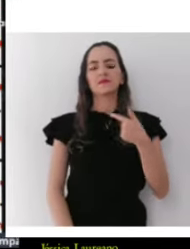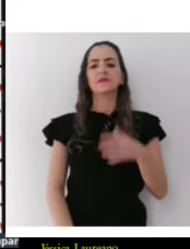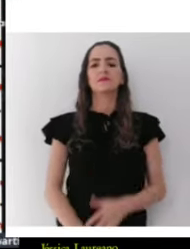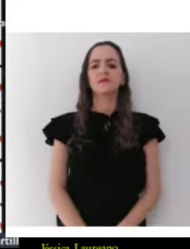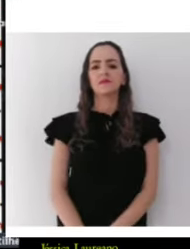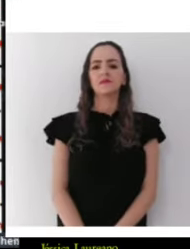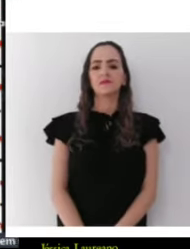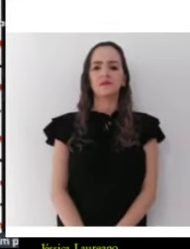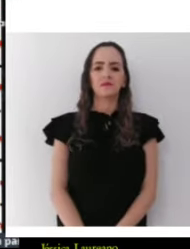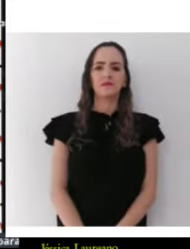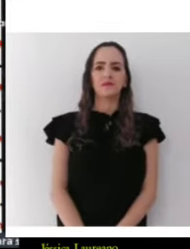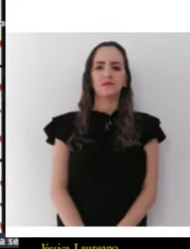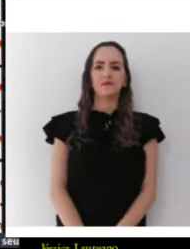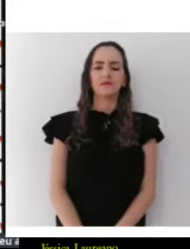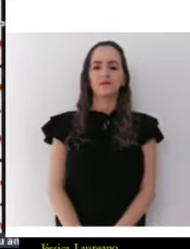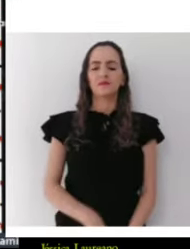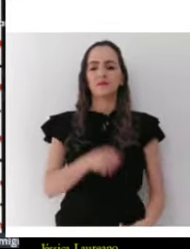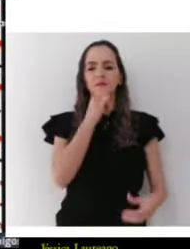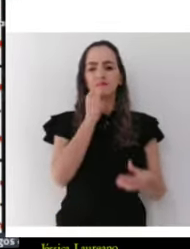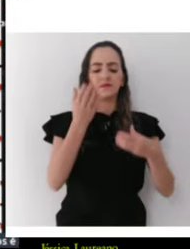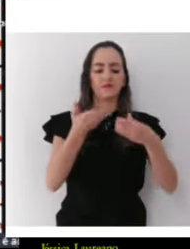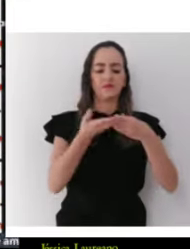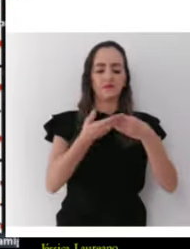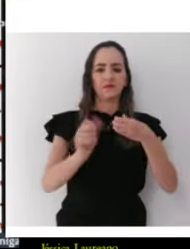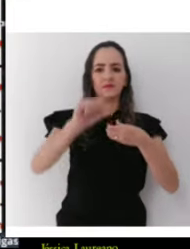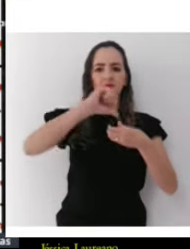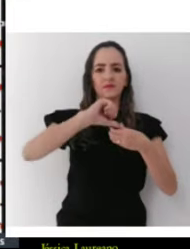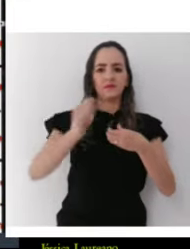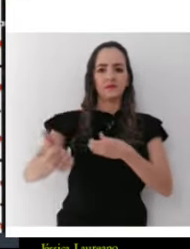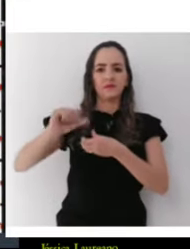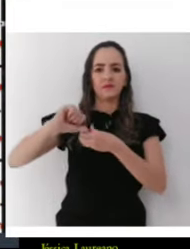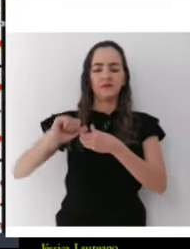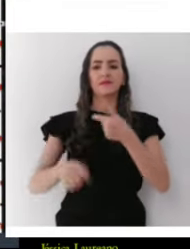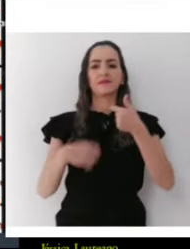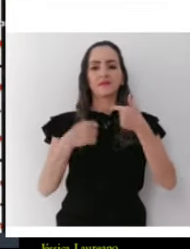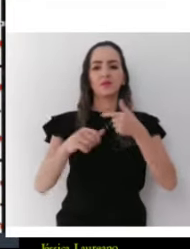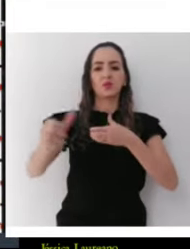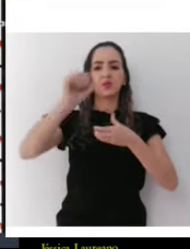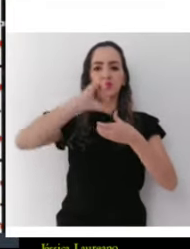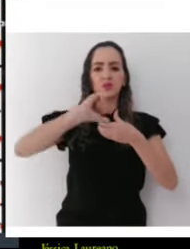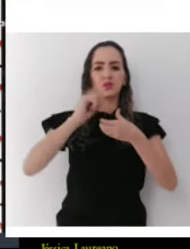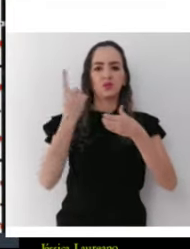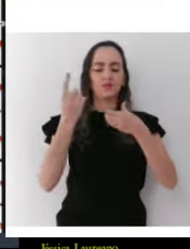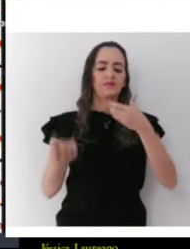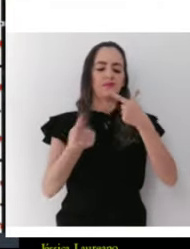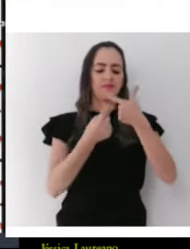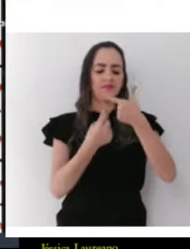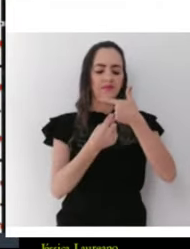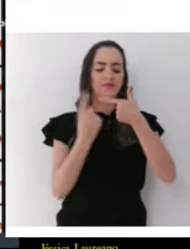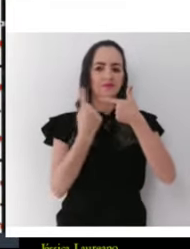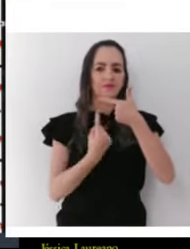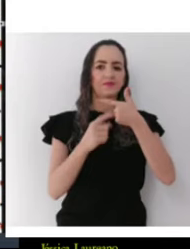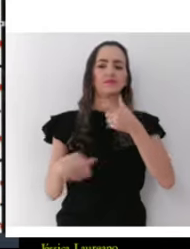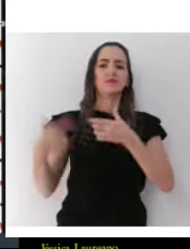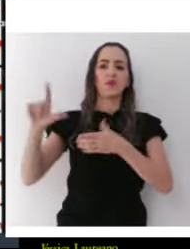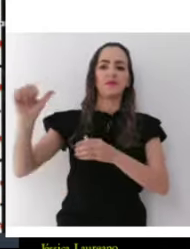toda vez que você colocar um copo, você bota lá 1. Toda vez que você faz outra conta de menos e faz